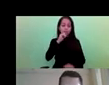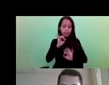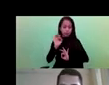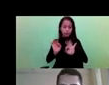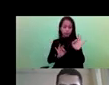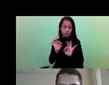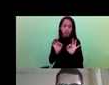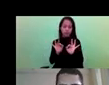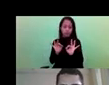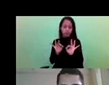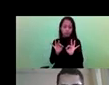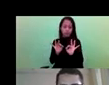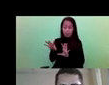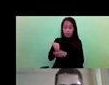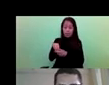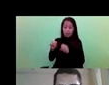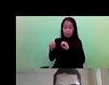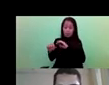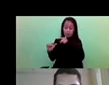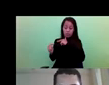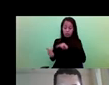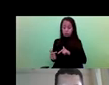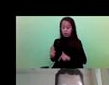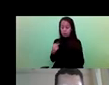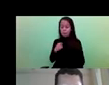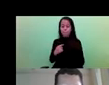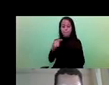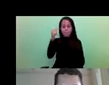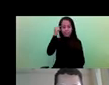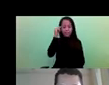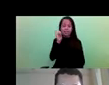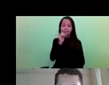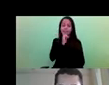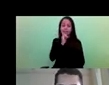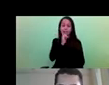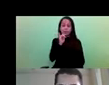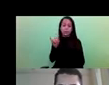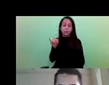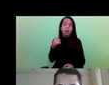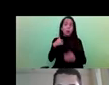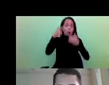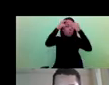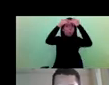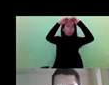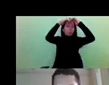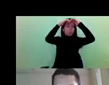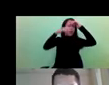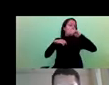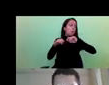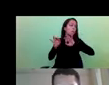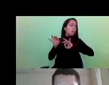educação tradicional, eu não considero a possibilidade de um replanejamento e